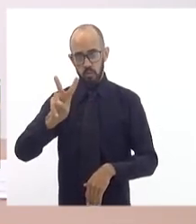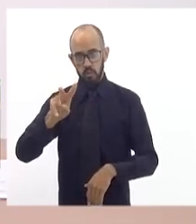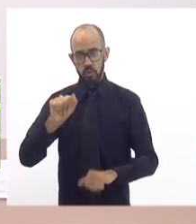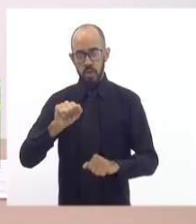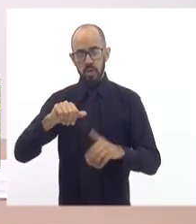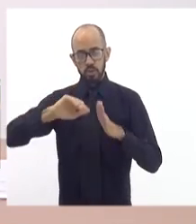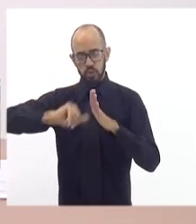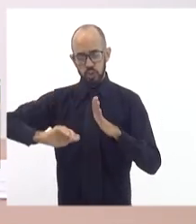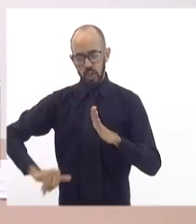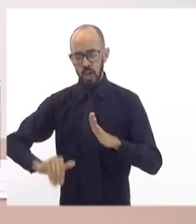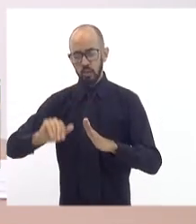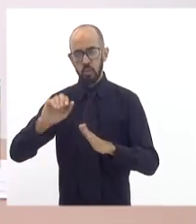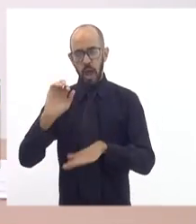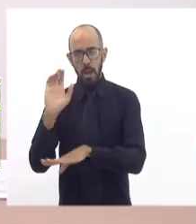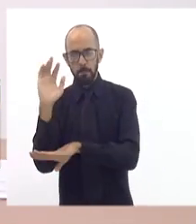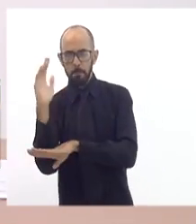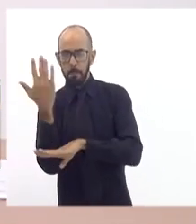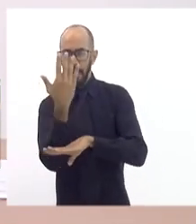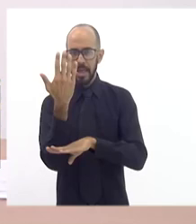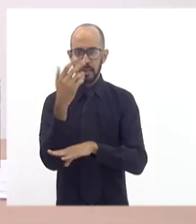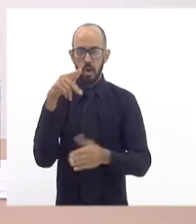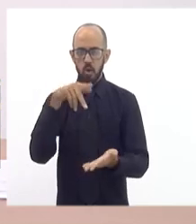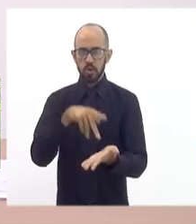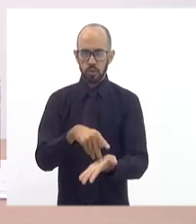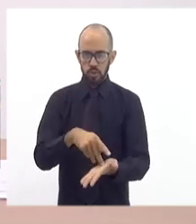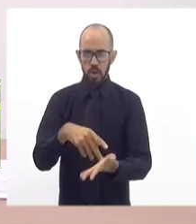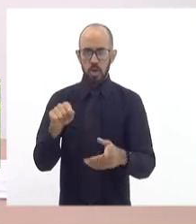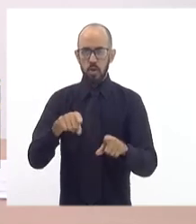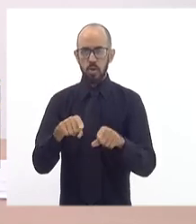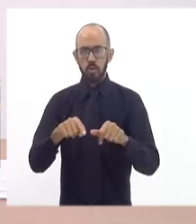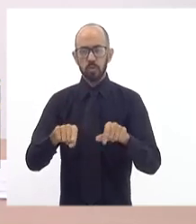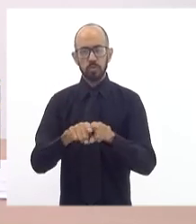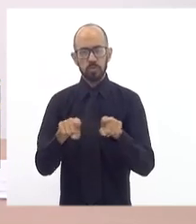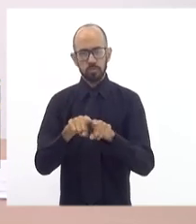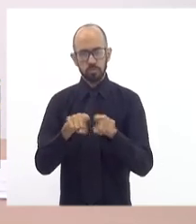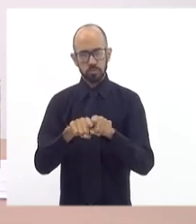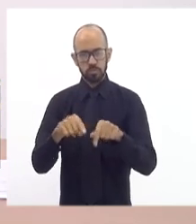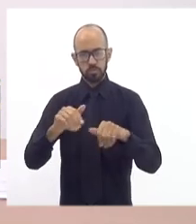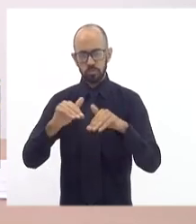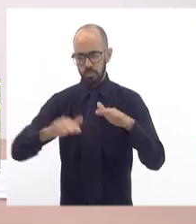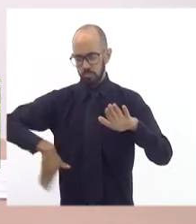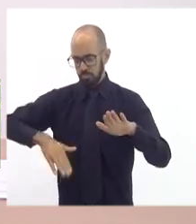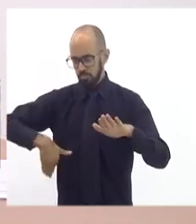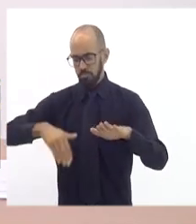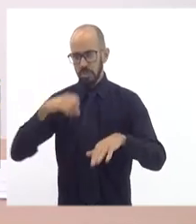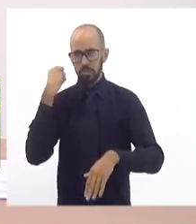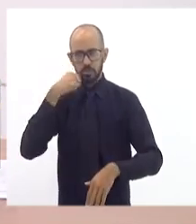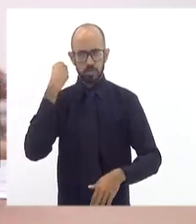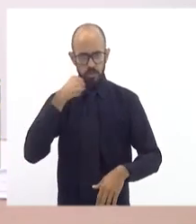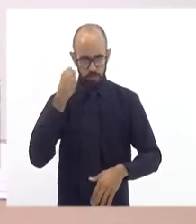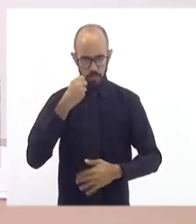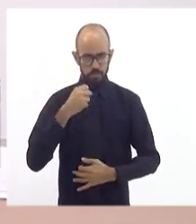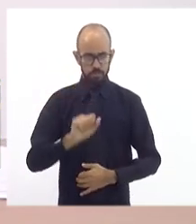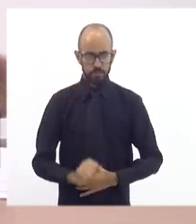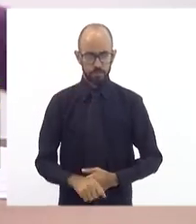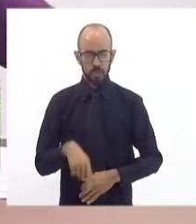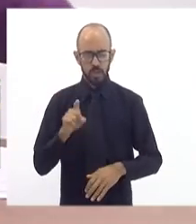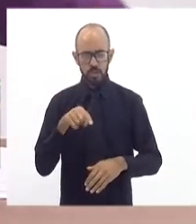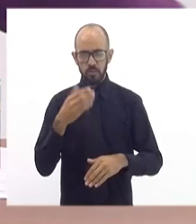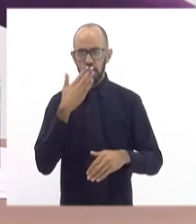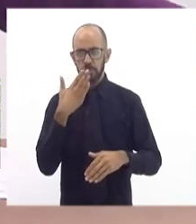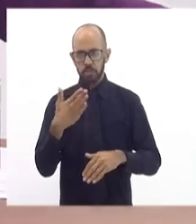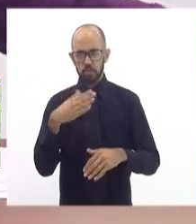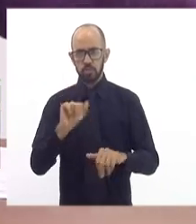manguezal além de instalações de infraestrutura no espelho de água da Baía de Sepetiba o papel convocação da